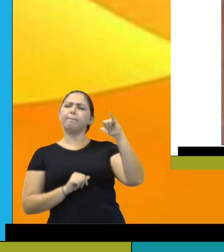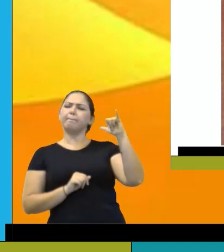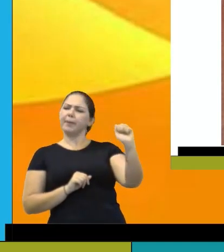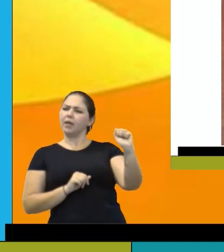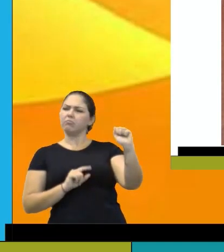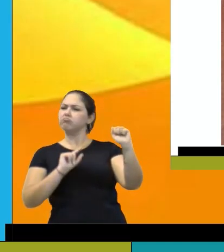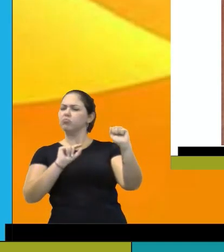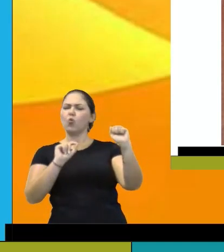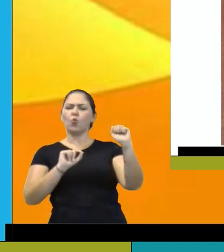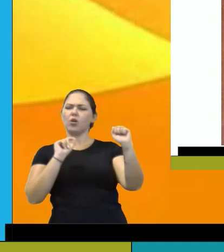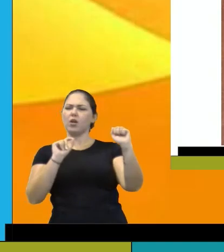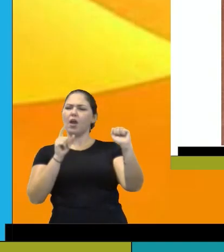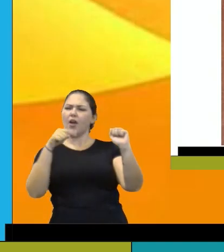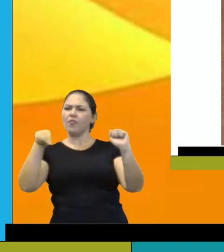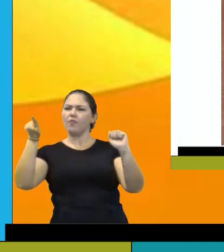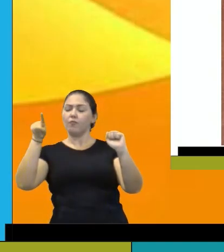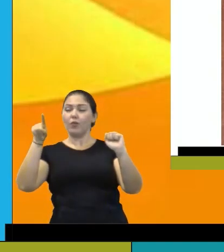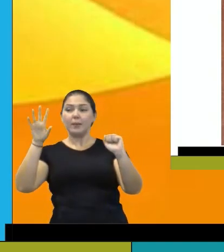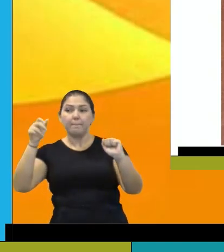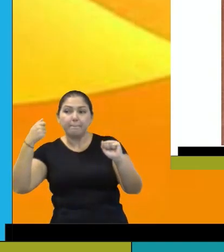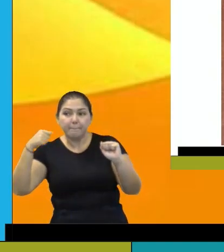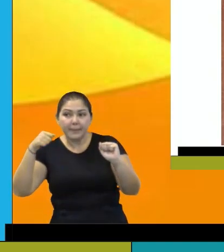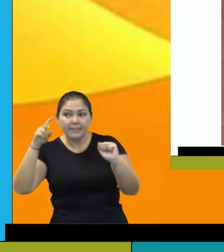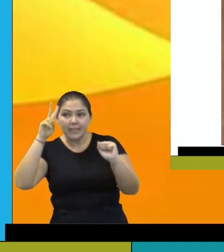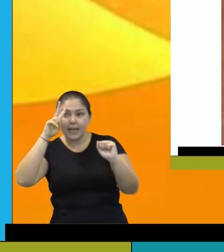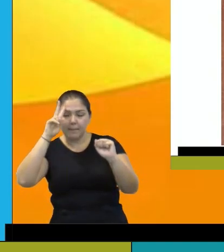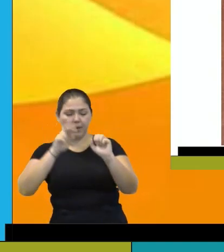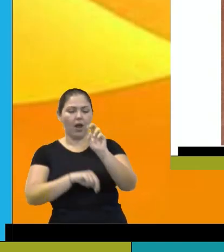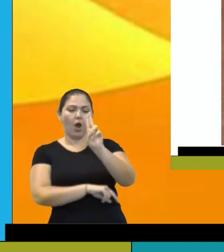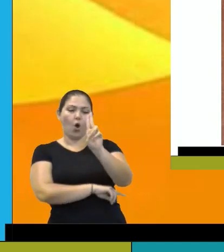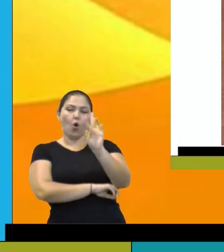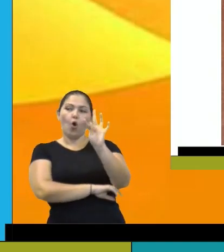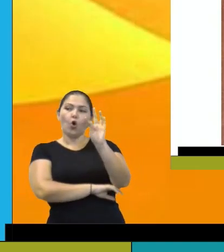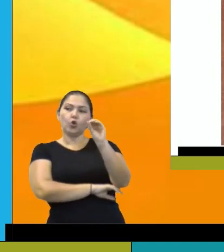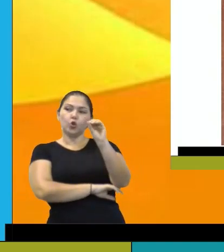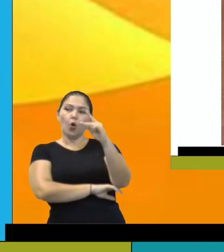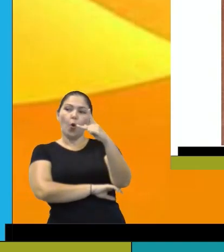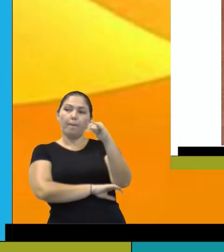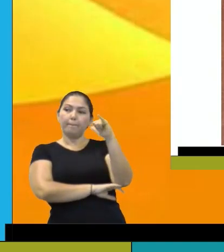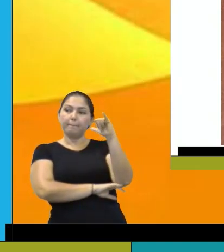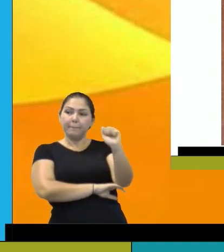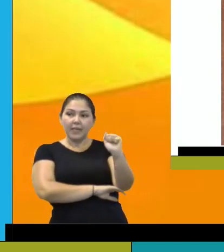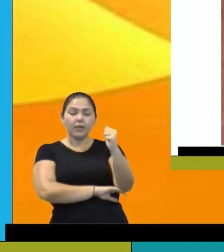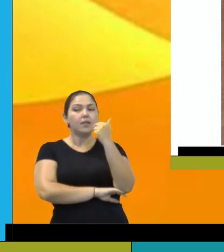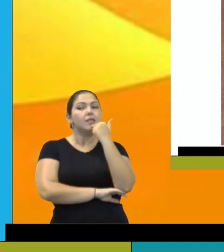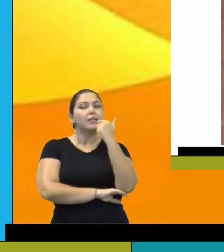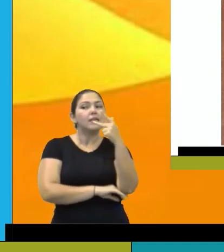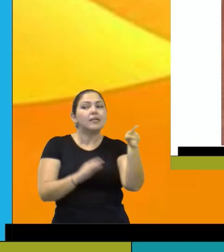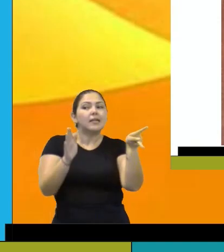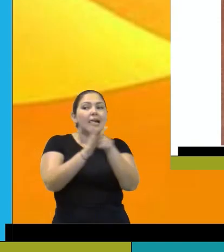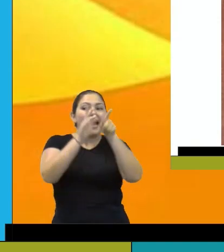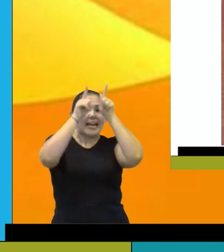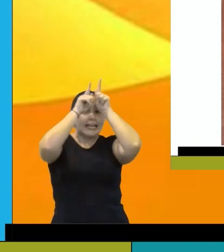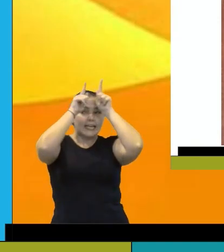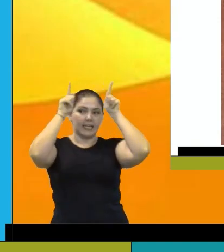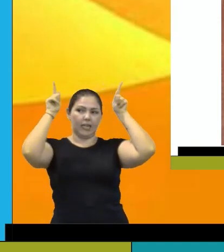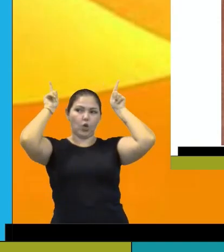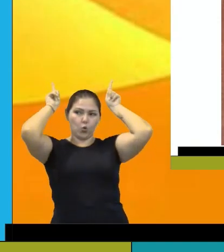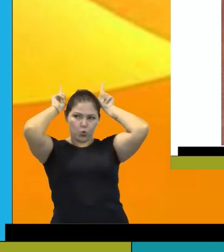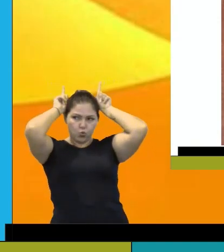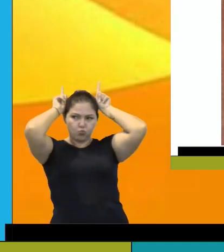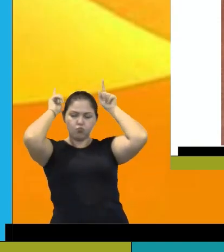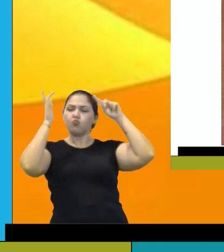por gentileza que vocês nunca se esqueçam que utopia vem do grego utopos. E utopos do